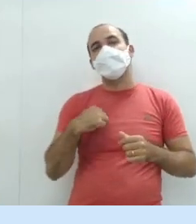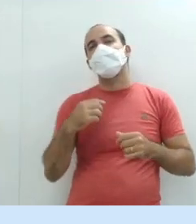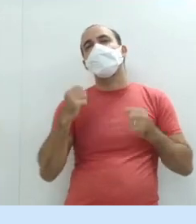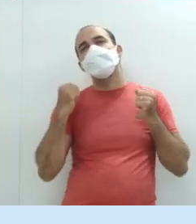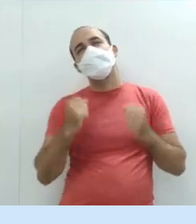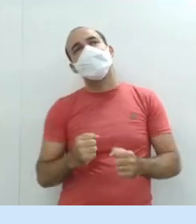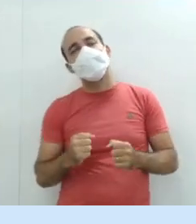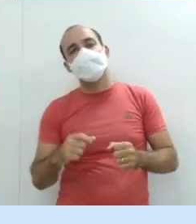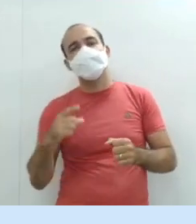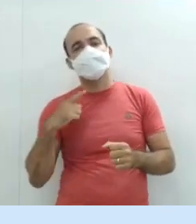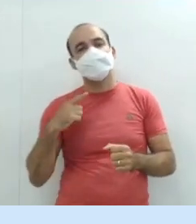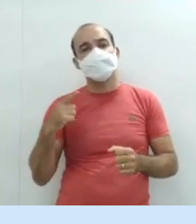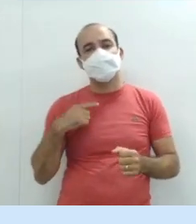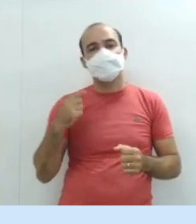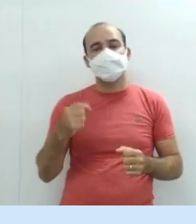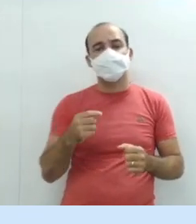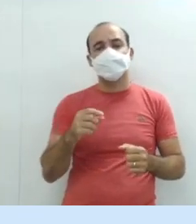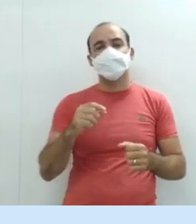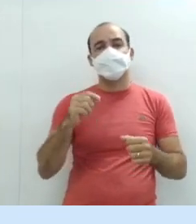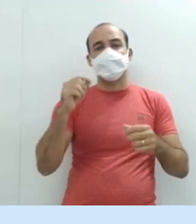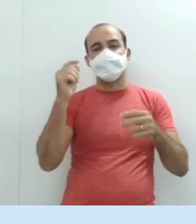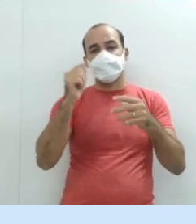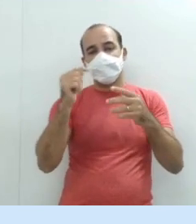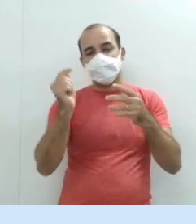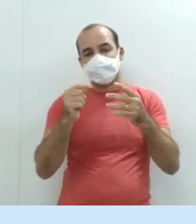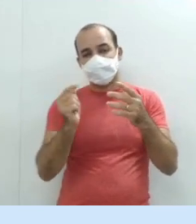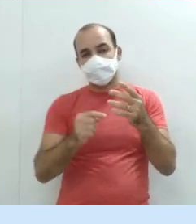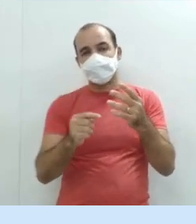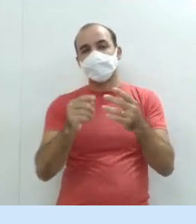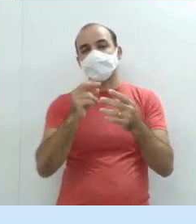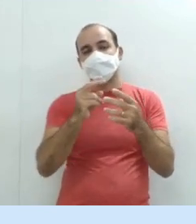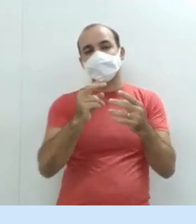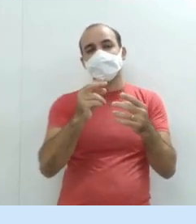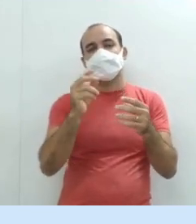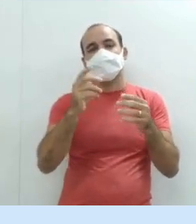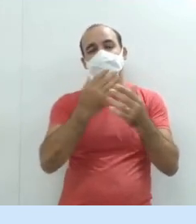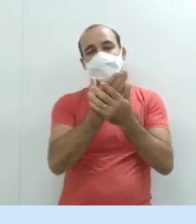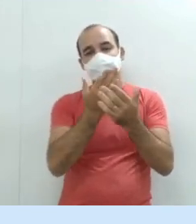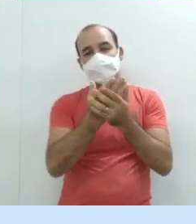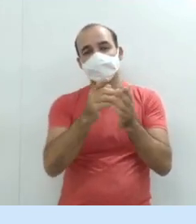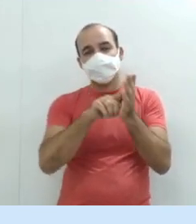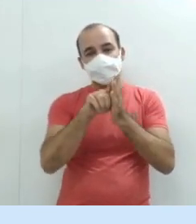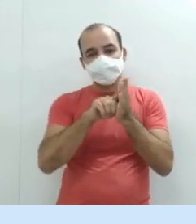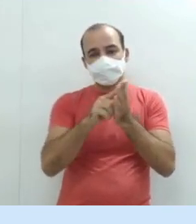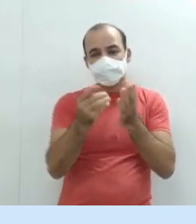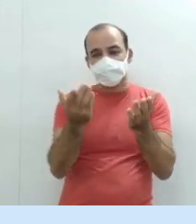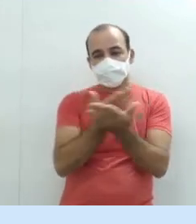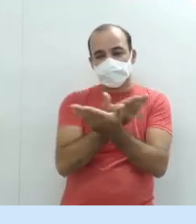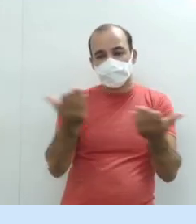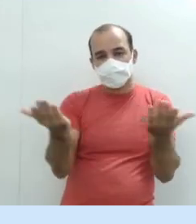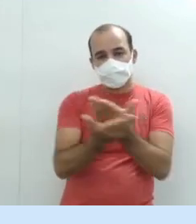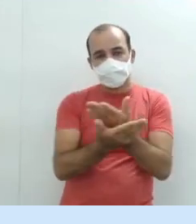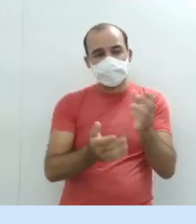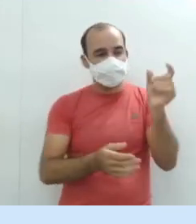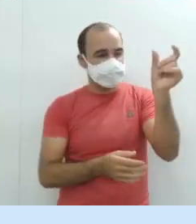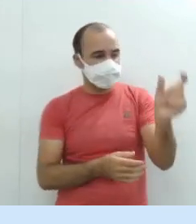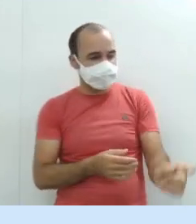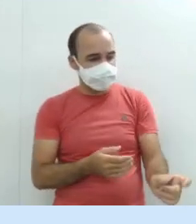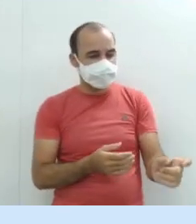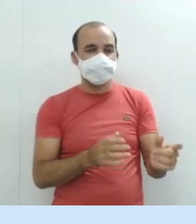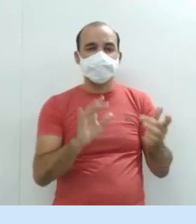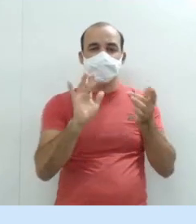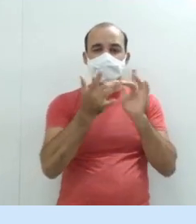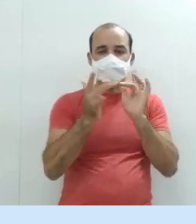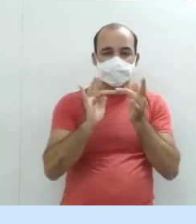vários nomes no estudo da relação desse indivíduo com a sociedade.